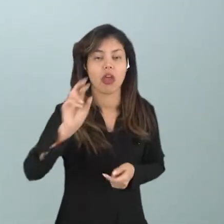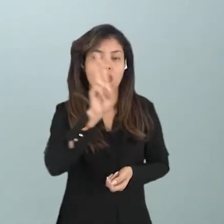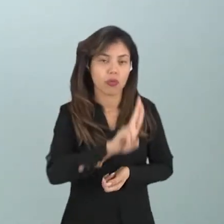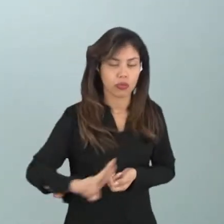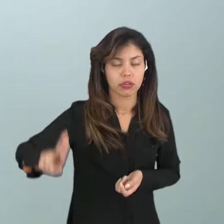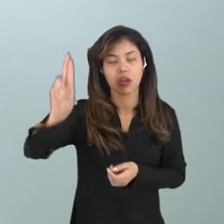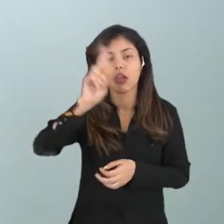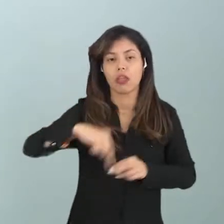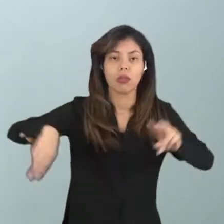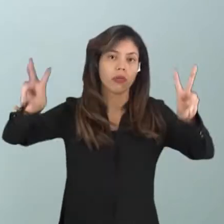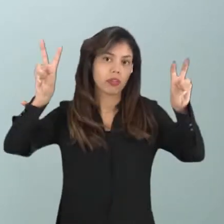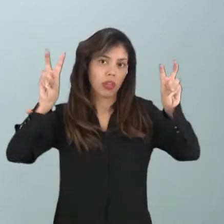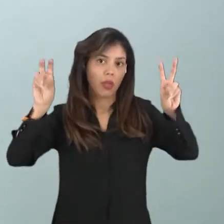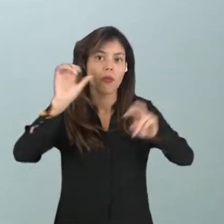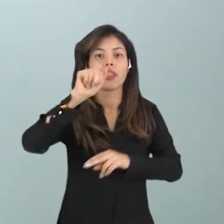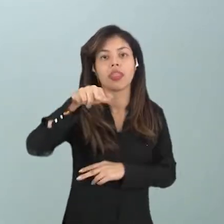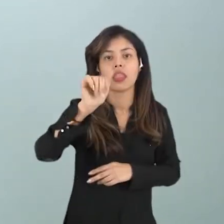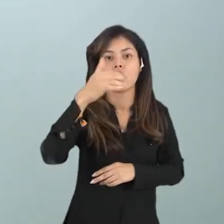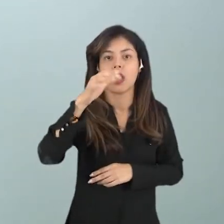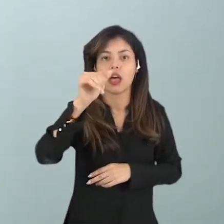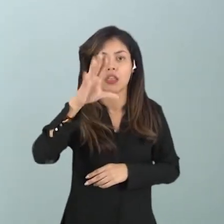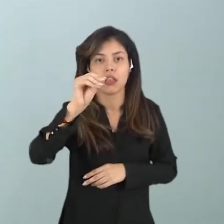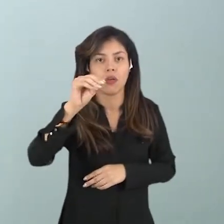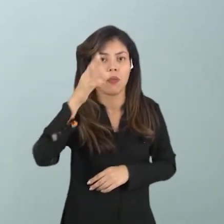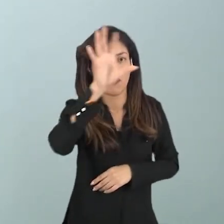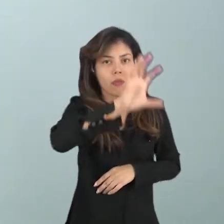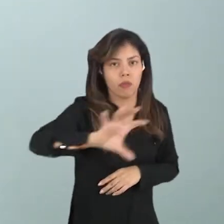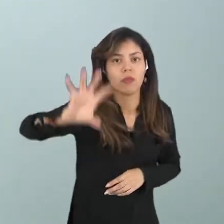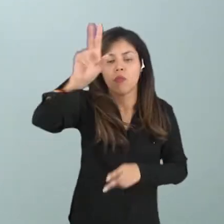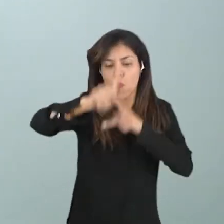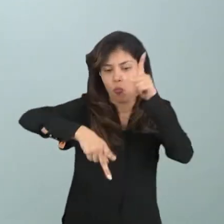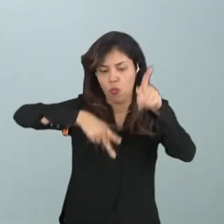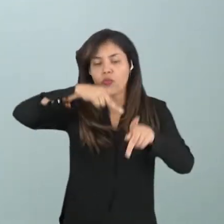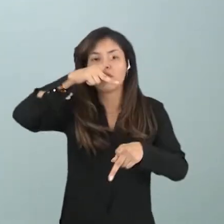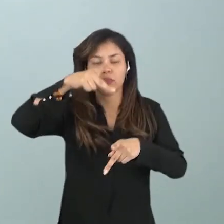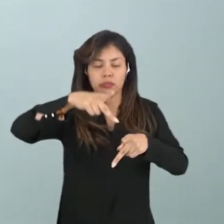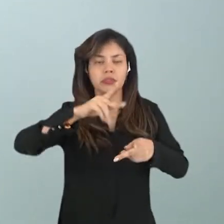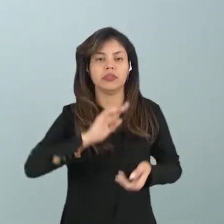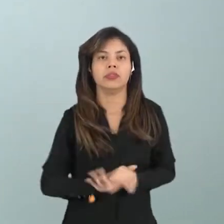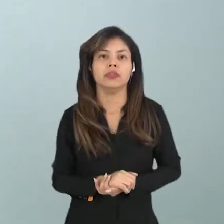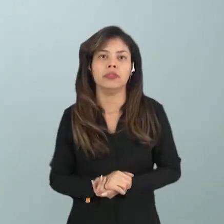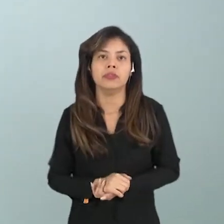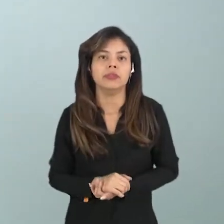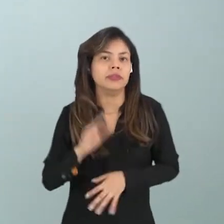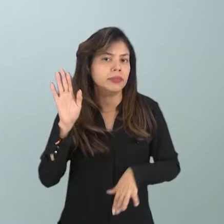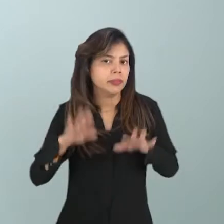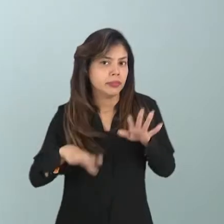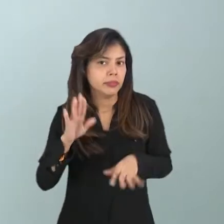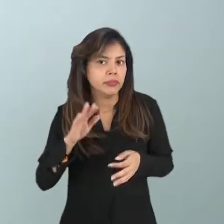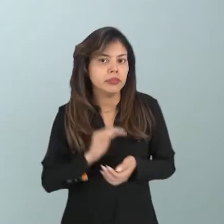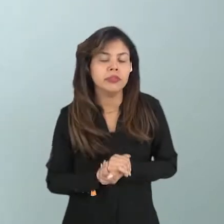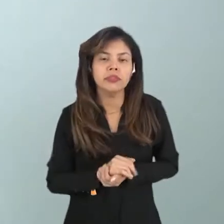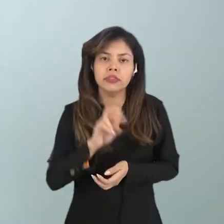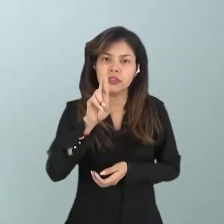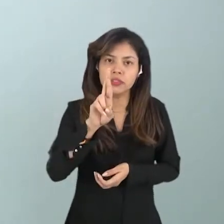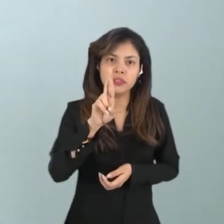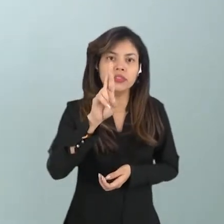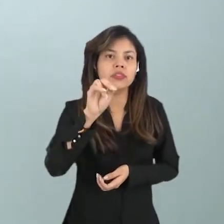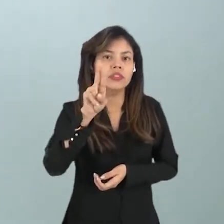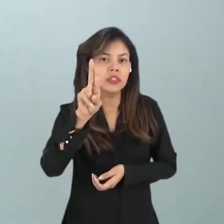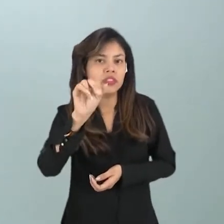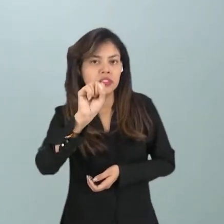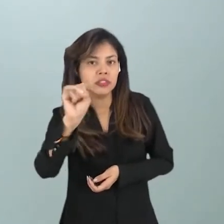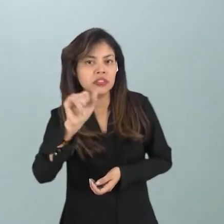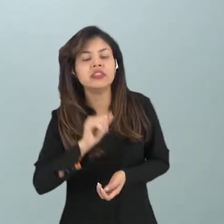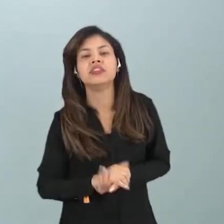usando o termo nação, né, que refere-se a um povo. Então você vê que ultimamente a Rússia conseguiu